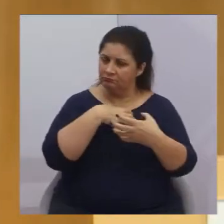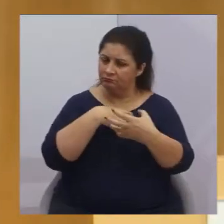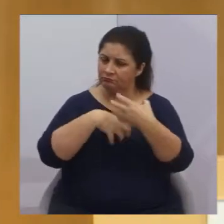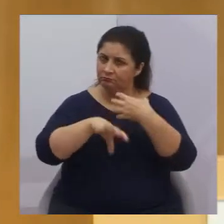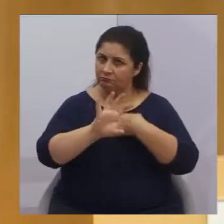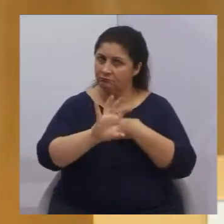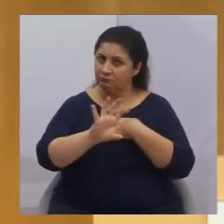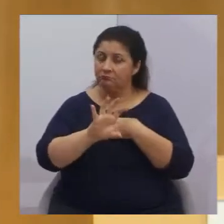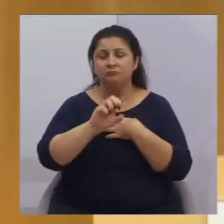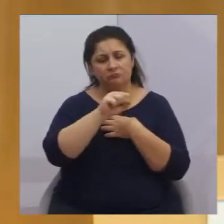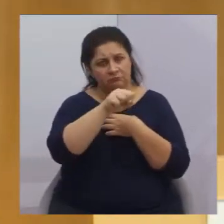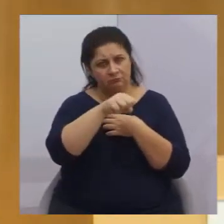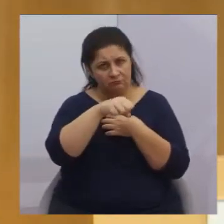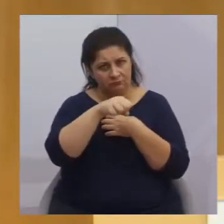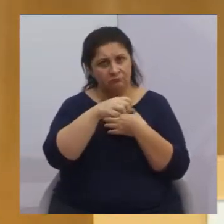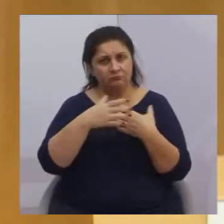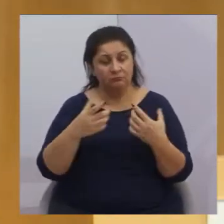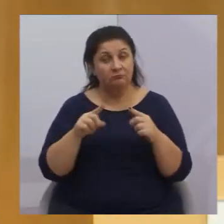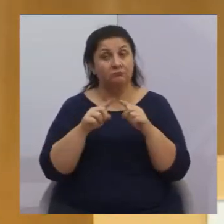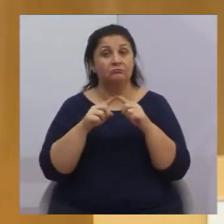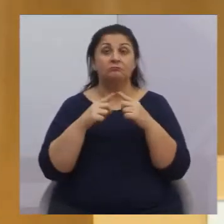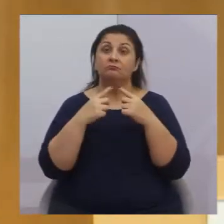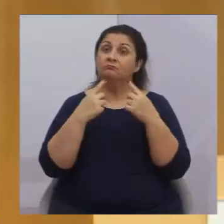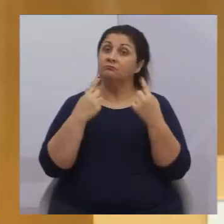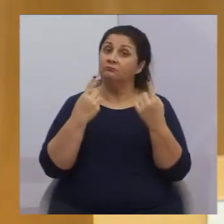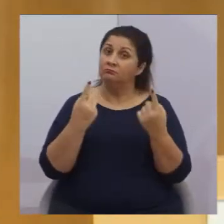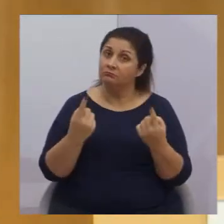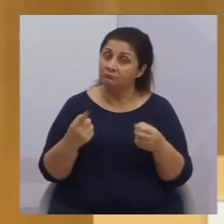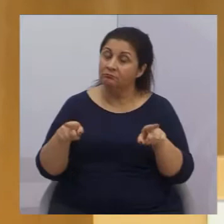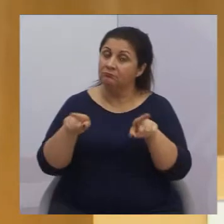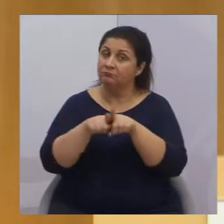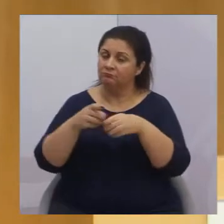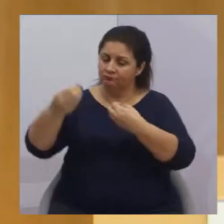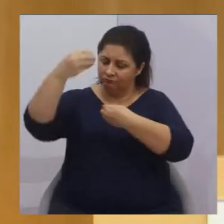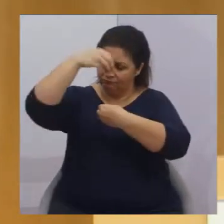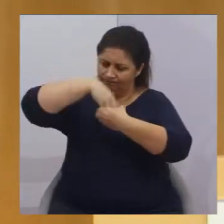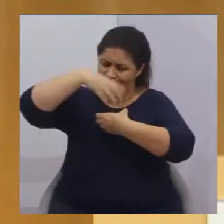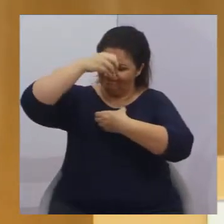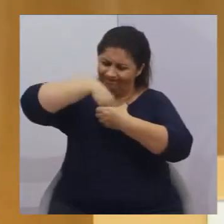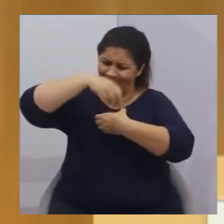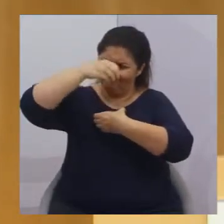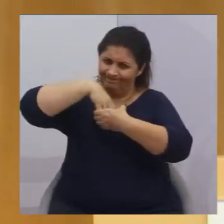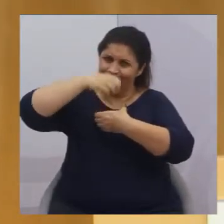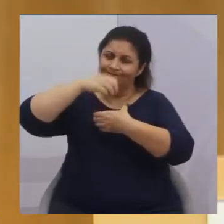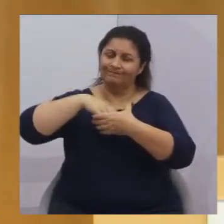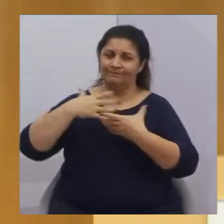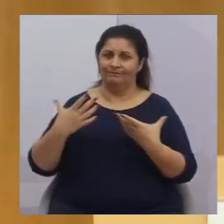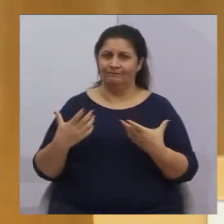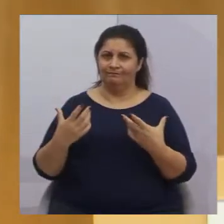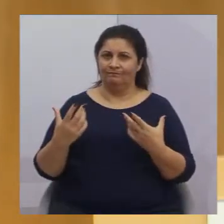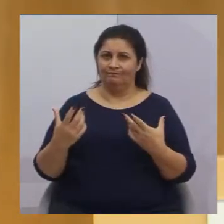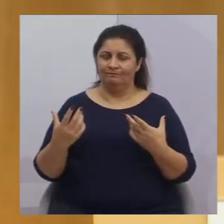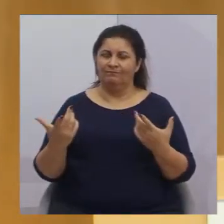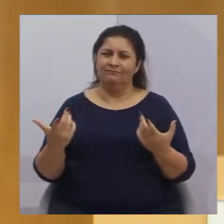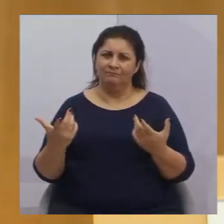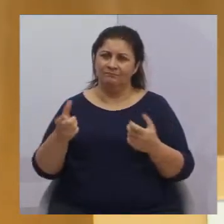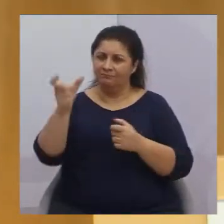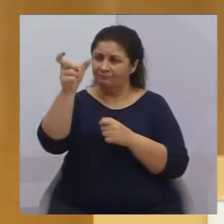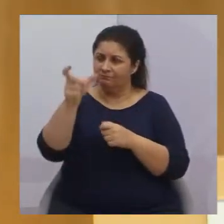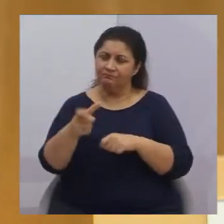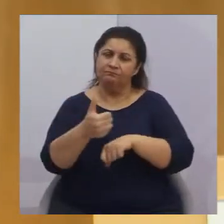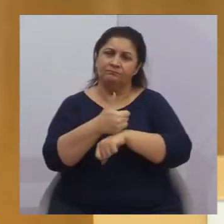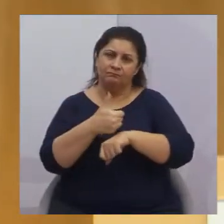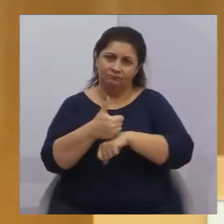Com certeza sim. Mas, por outro lado, essas pessoas, esses perfis de profissionais,